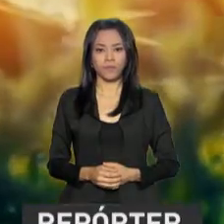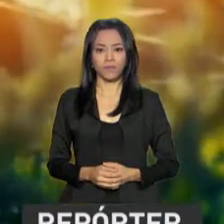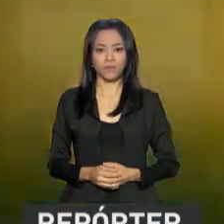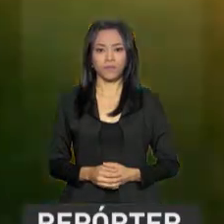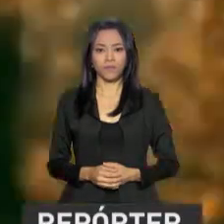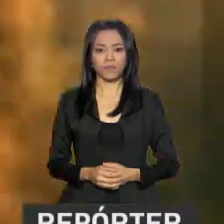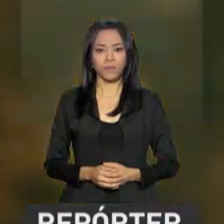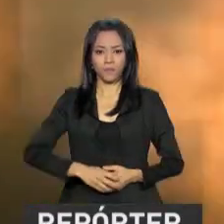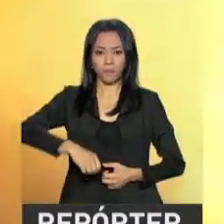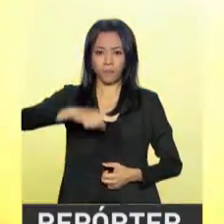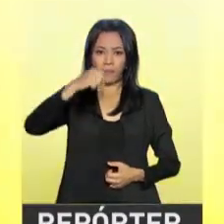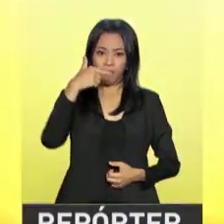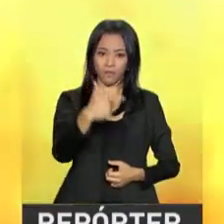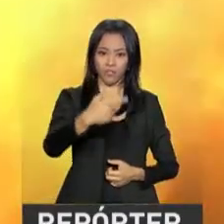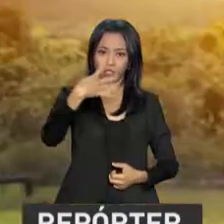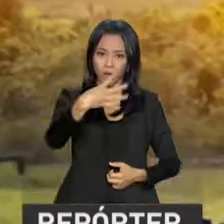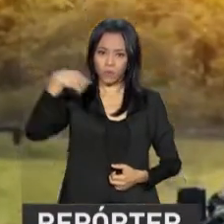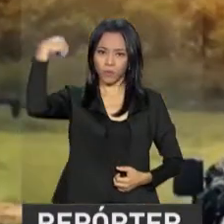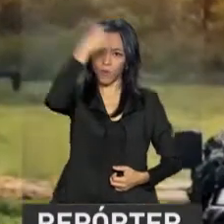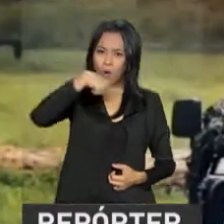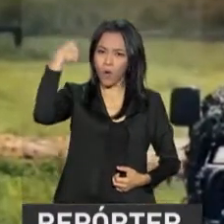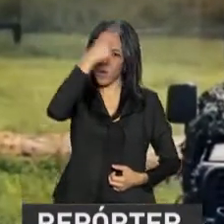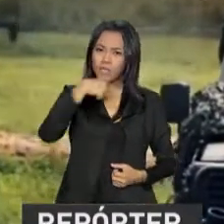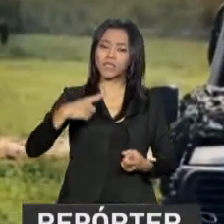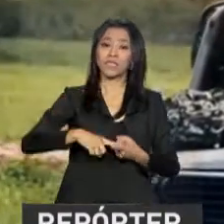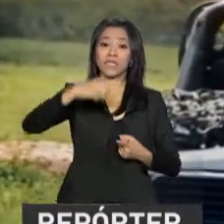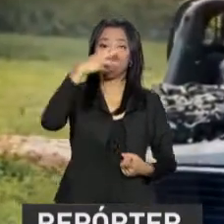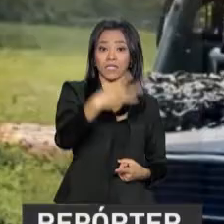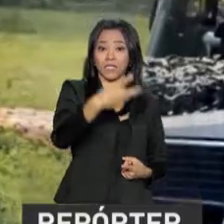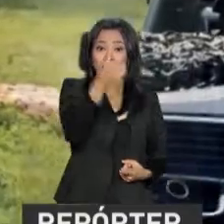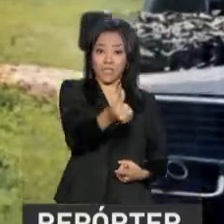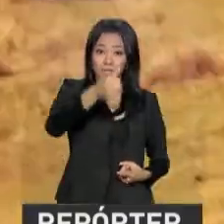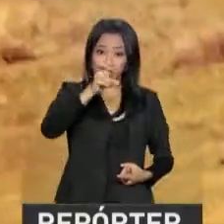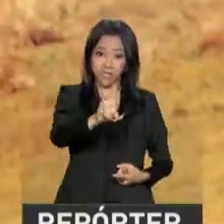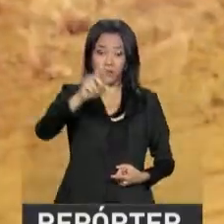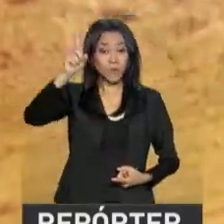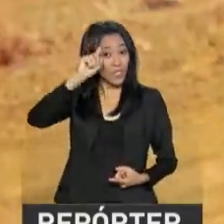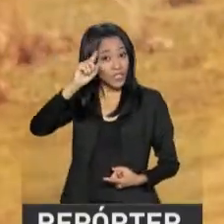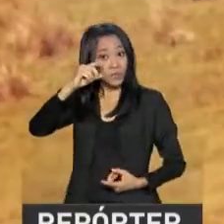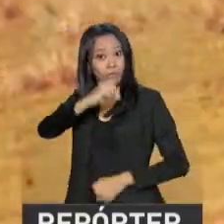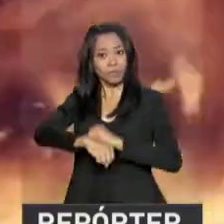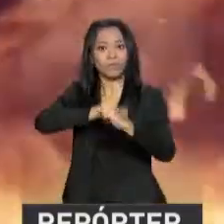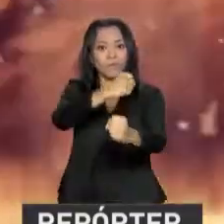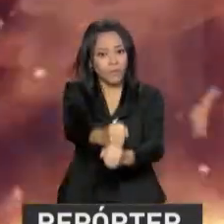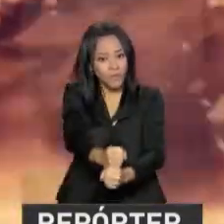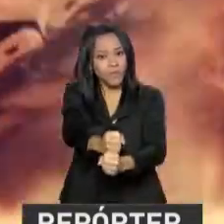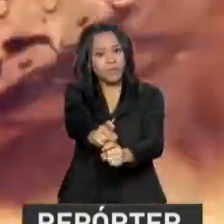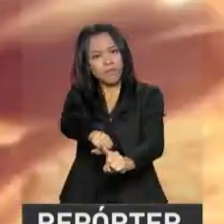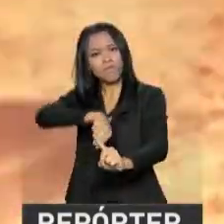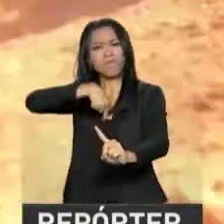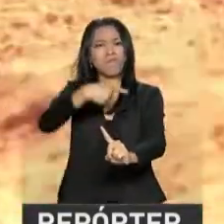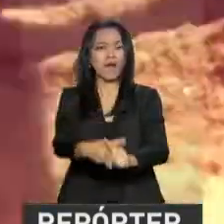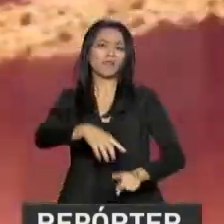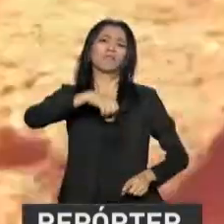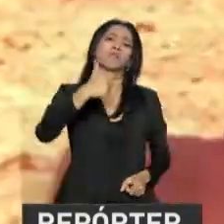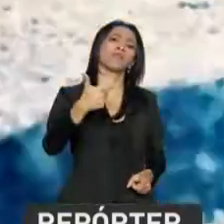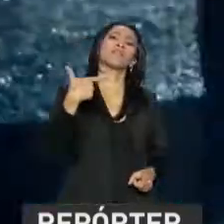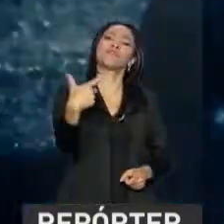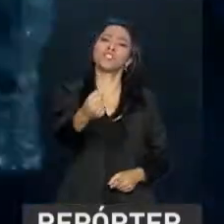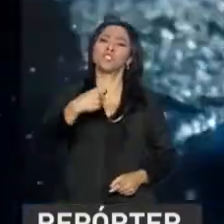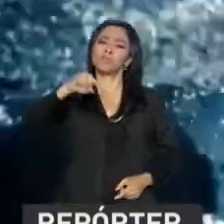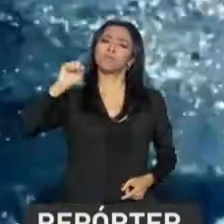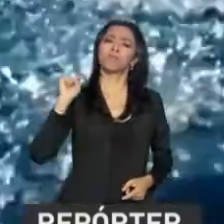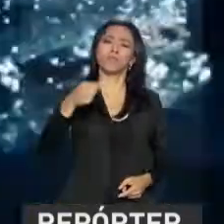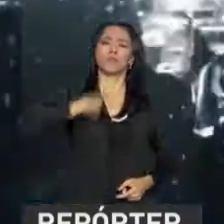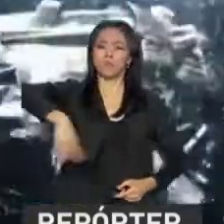24 horas por dia 365 dias por ano mais de 120 mil militares